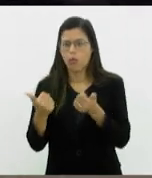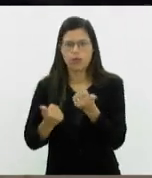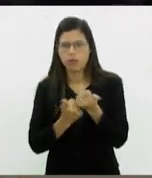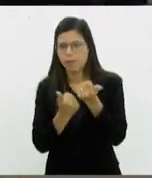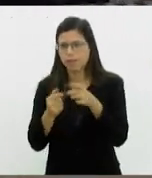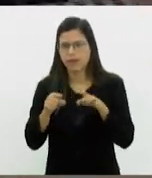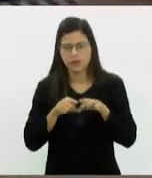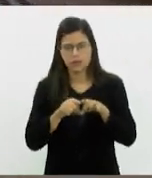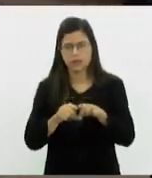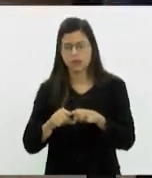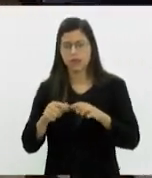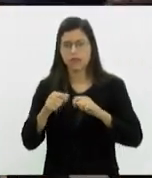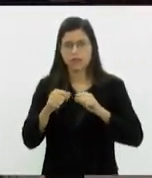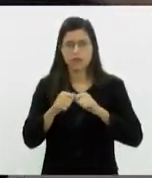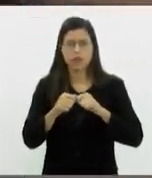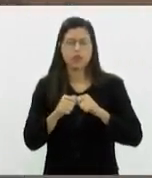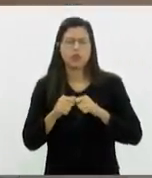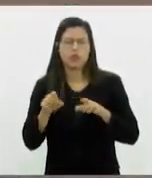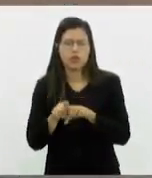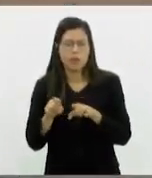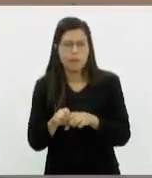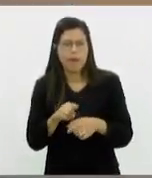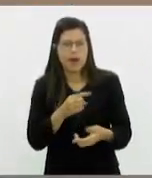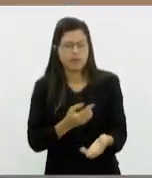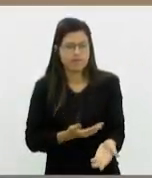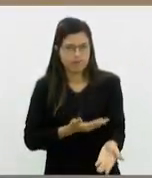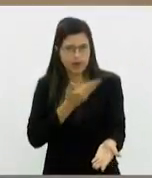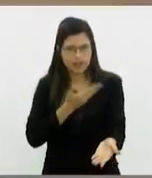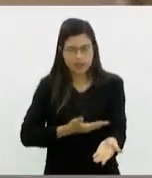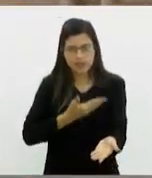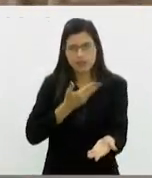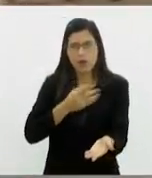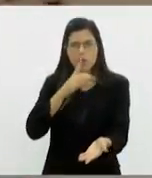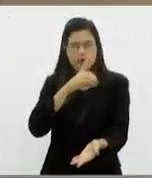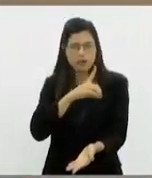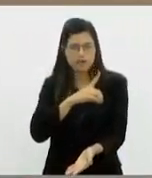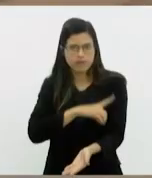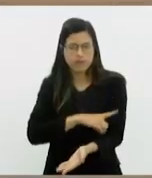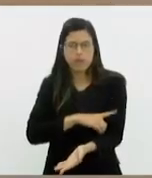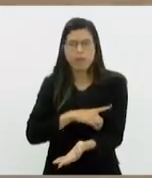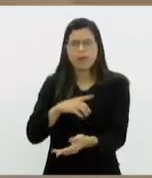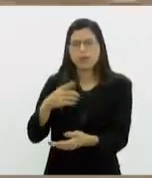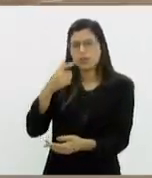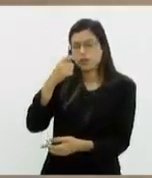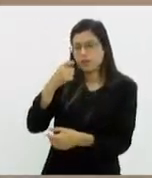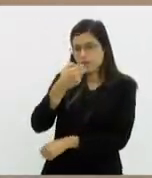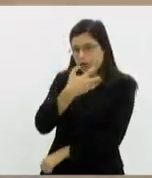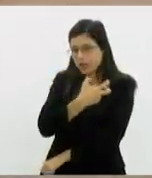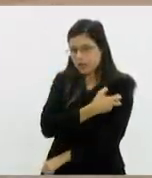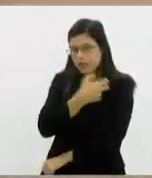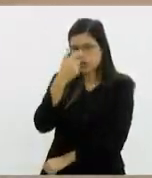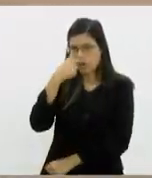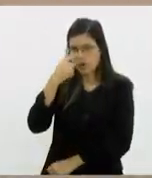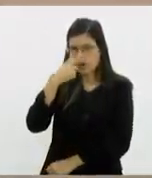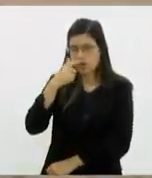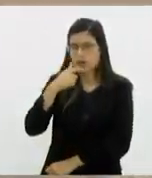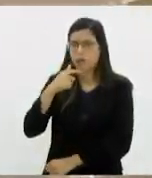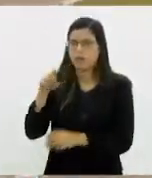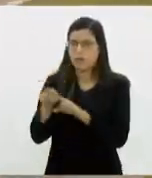foram realizados testes de glicemia, verificação de pressão arterial, vacinação contra a gripe, orientação sobre higiene